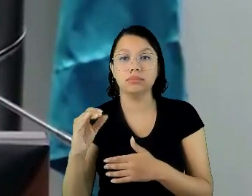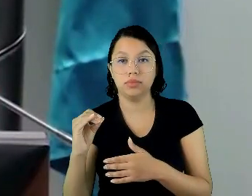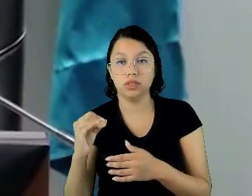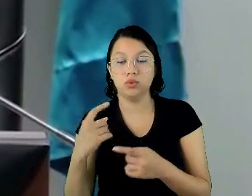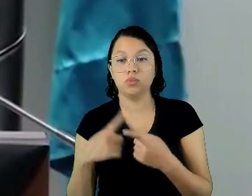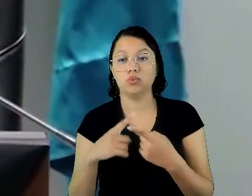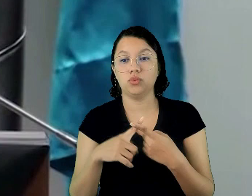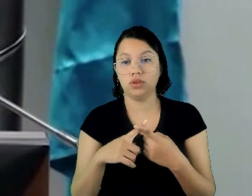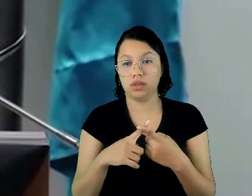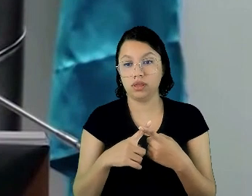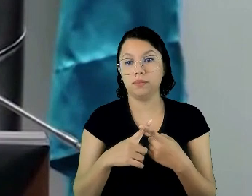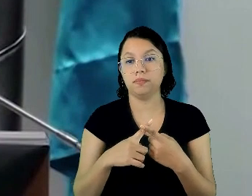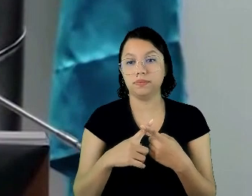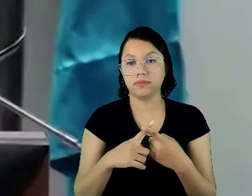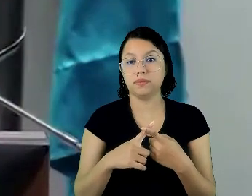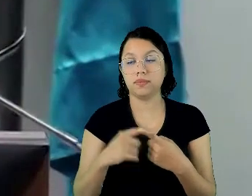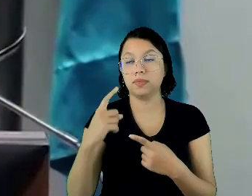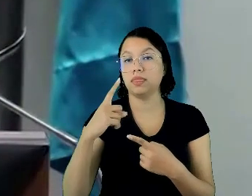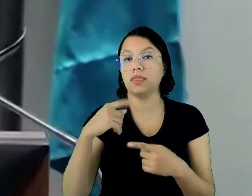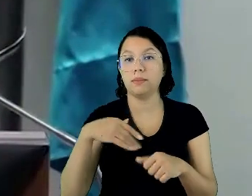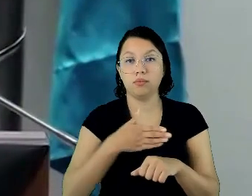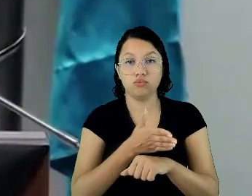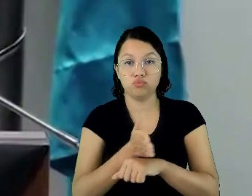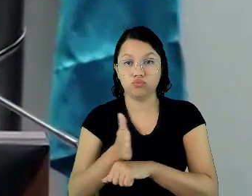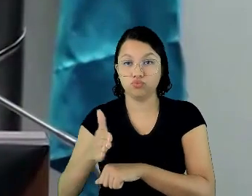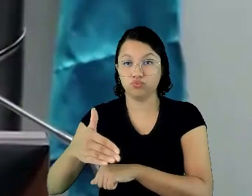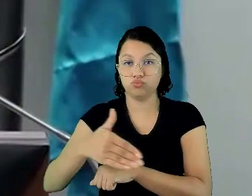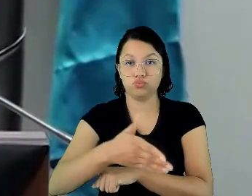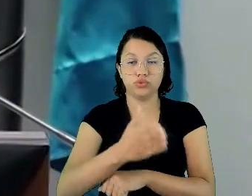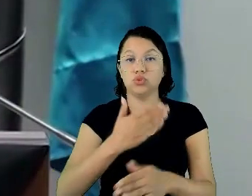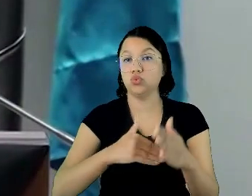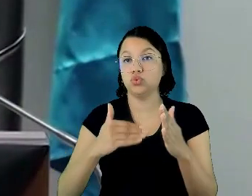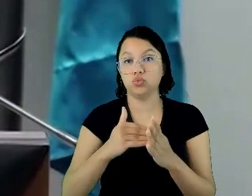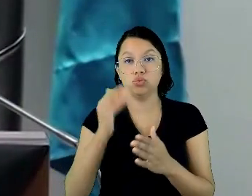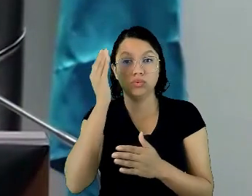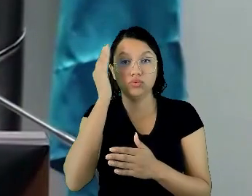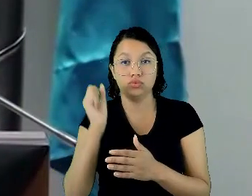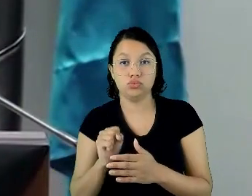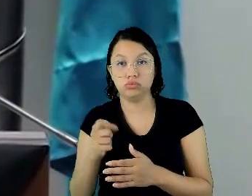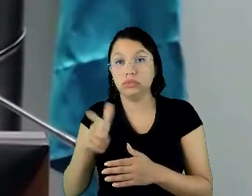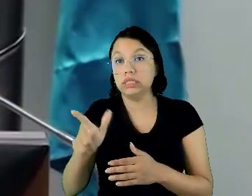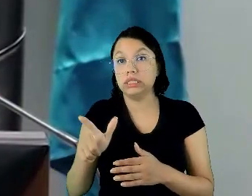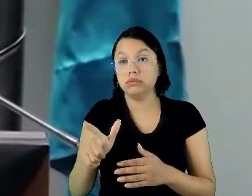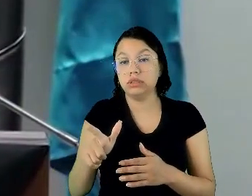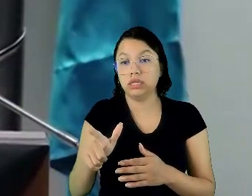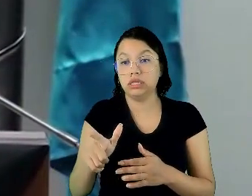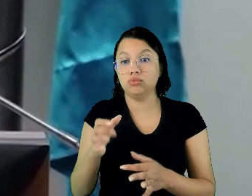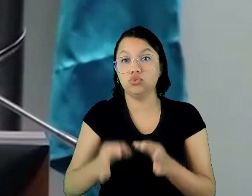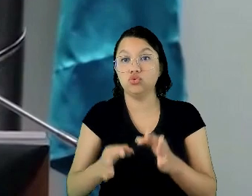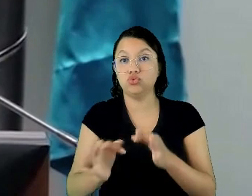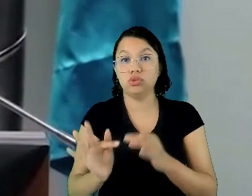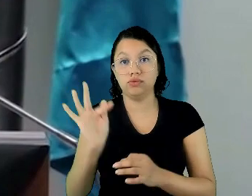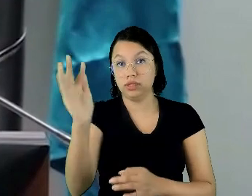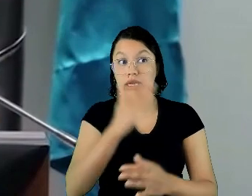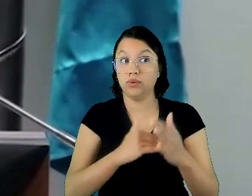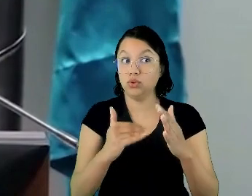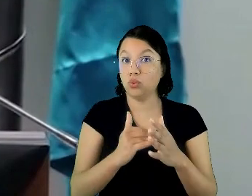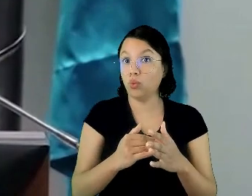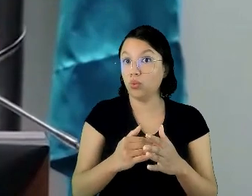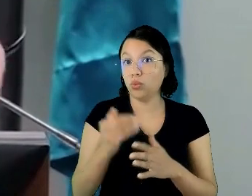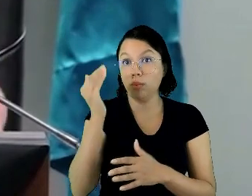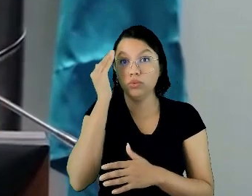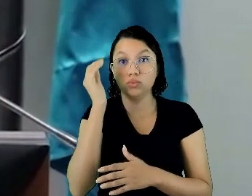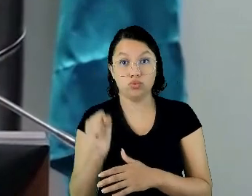do Sul, e nós não temos a Justiça Federal em todo o Mato Grosso do Sul. E é evidente que a matéria que